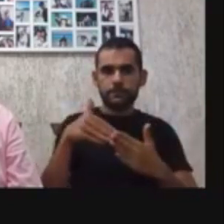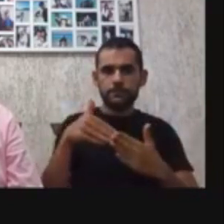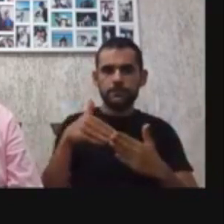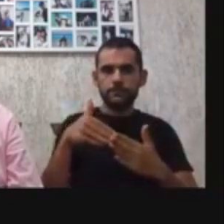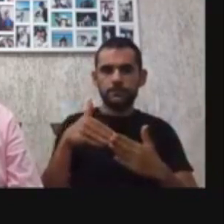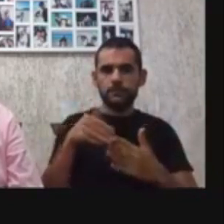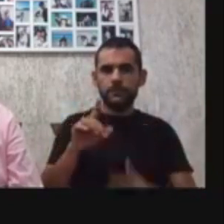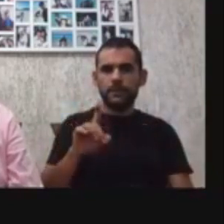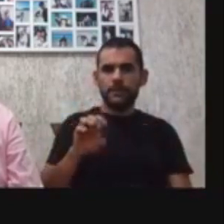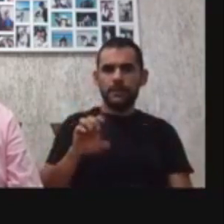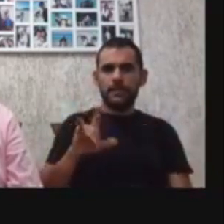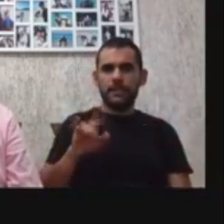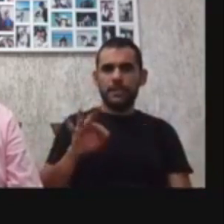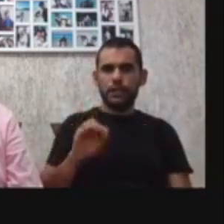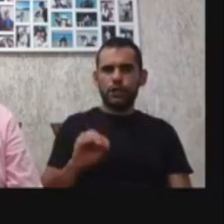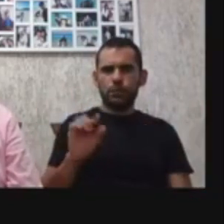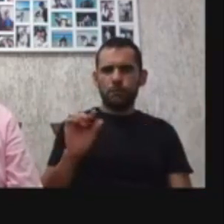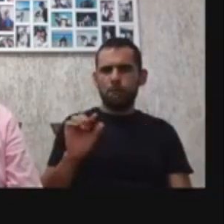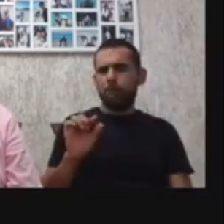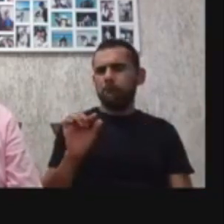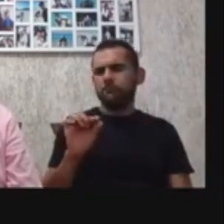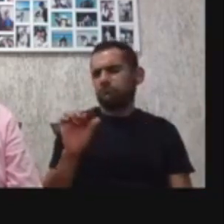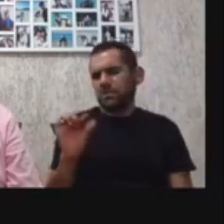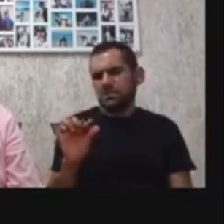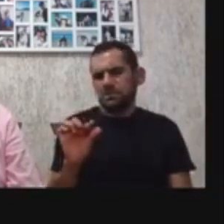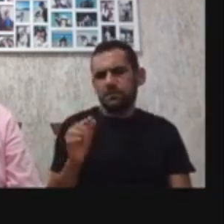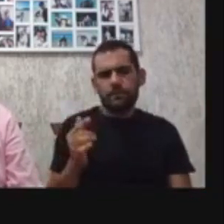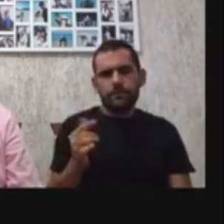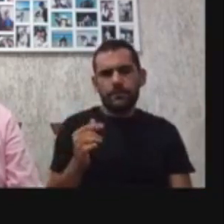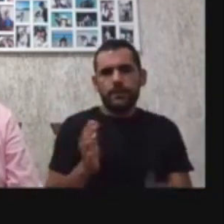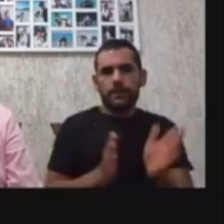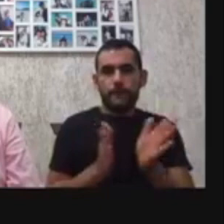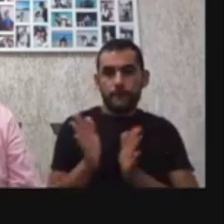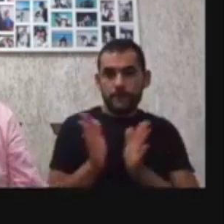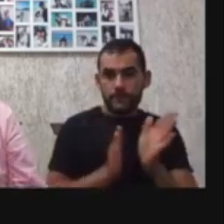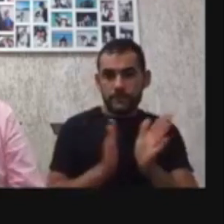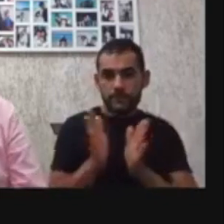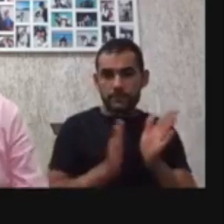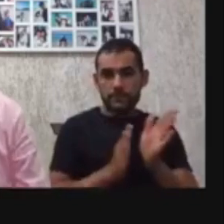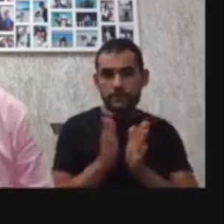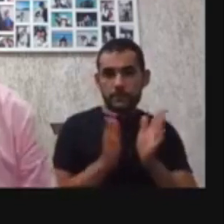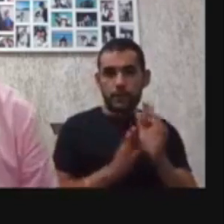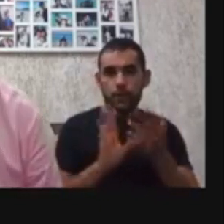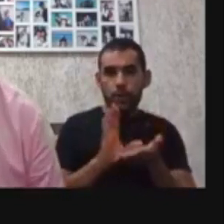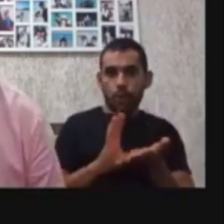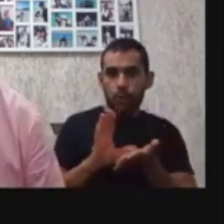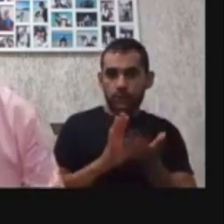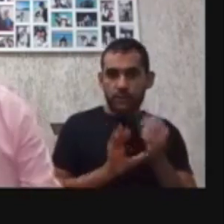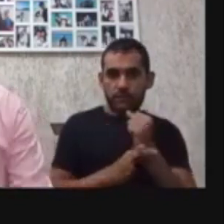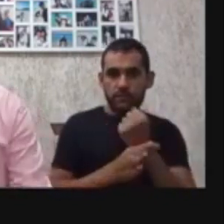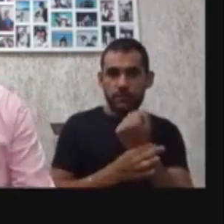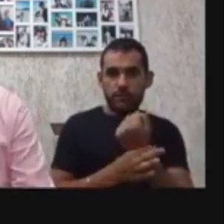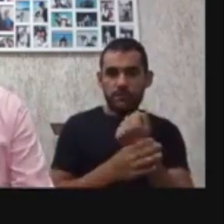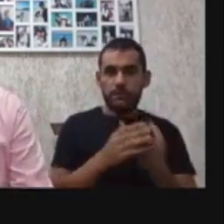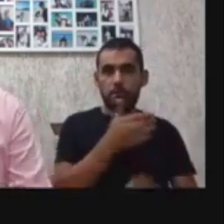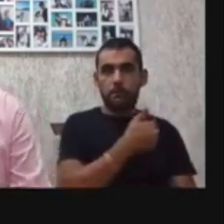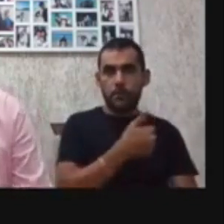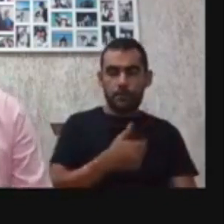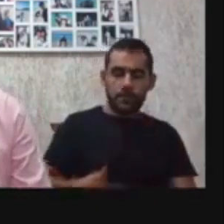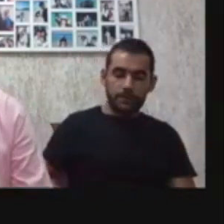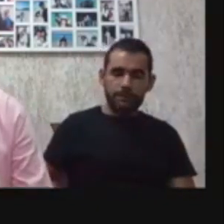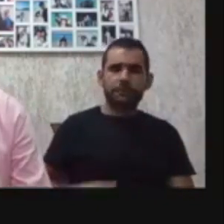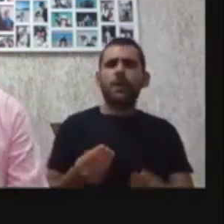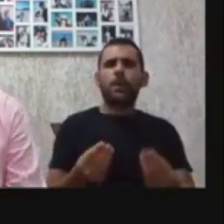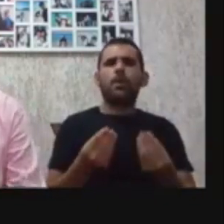delitos, né? E você também fala de uma viabilização de um Conselho de Segurança Pública. Como é que o senhor